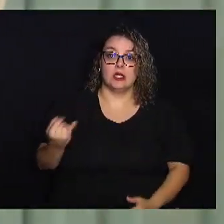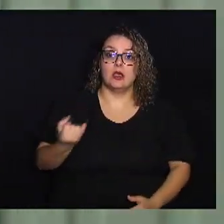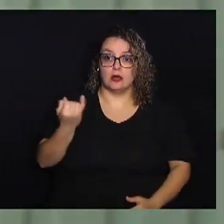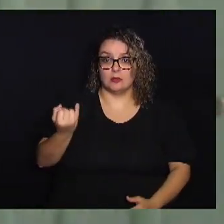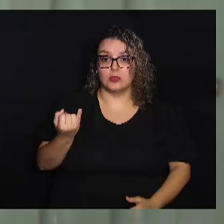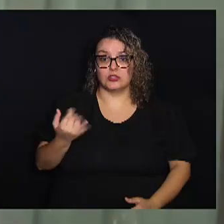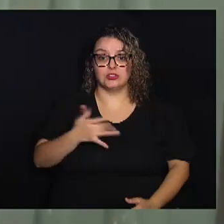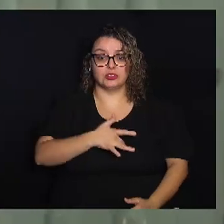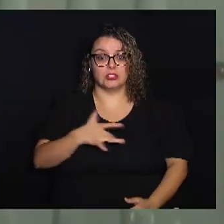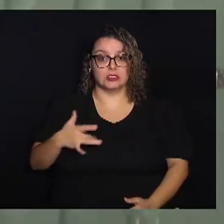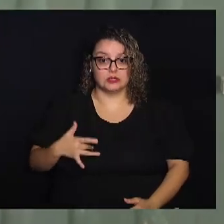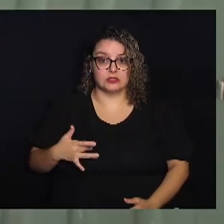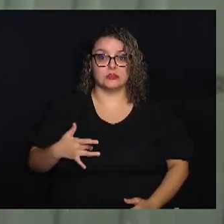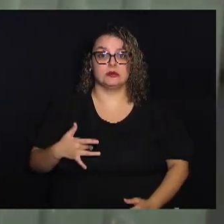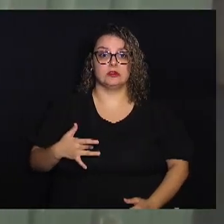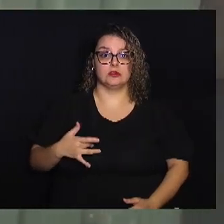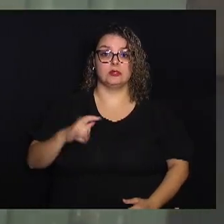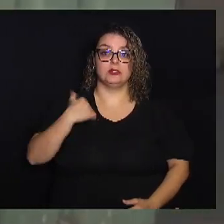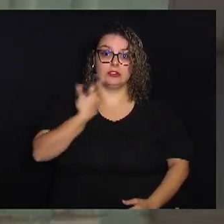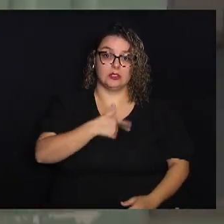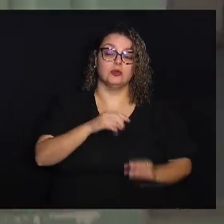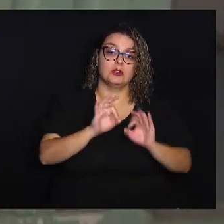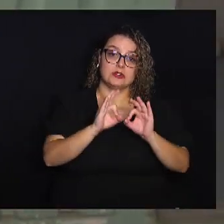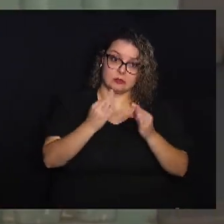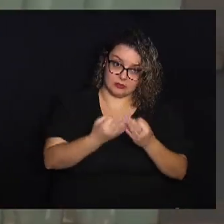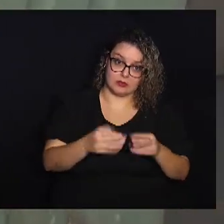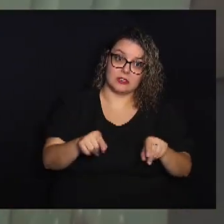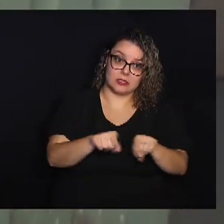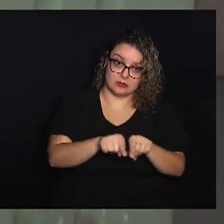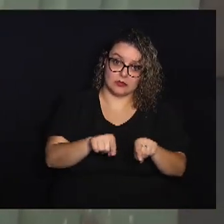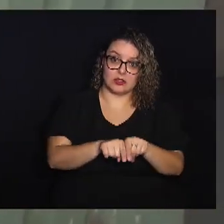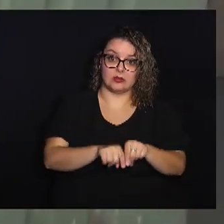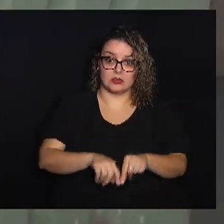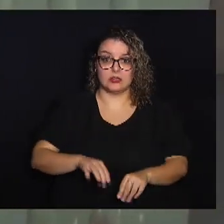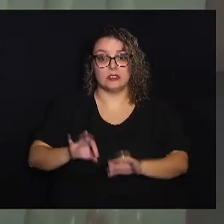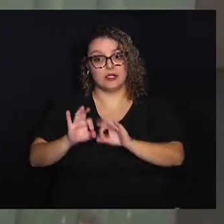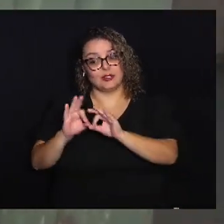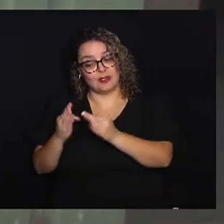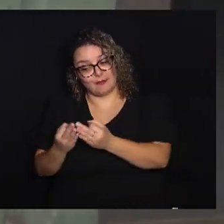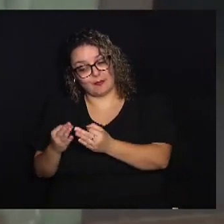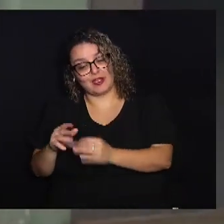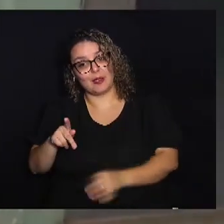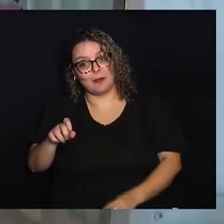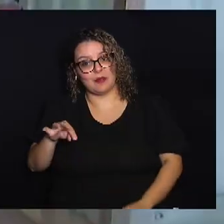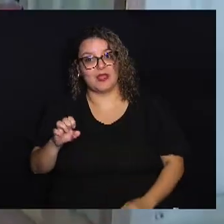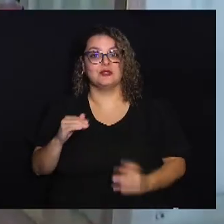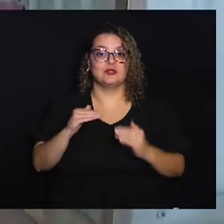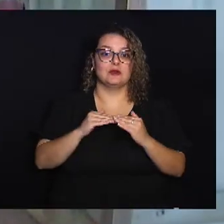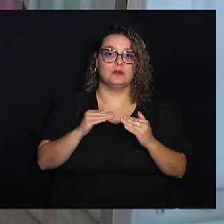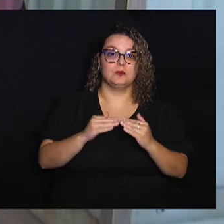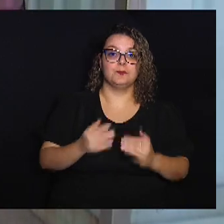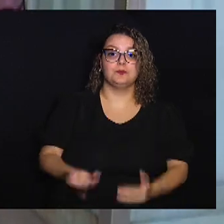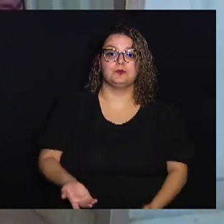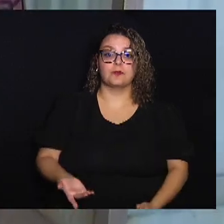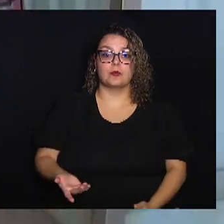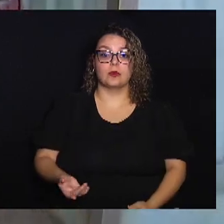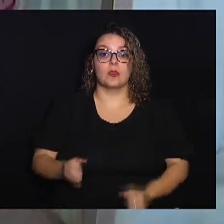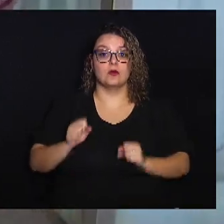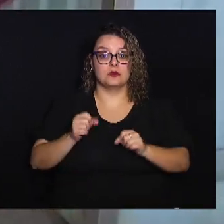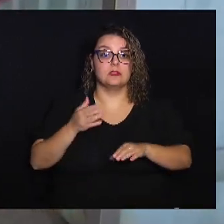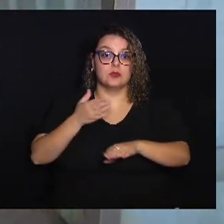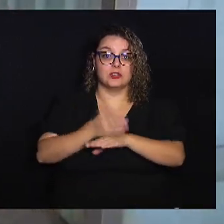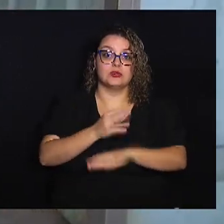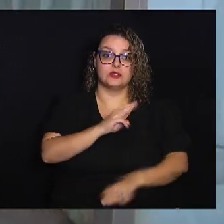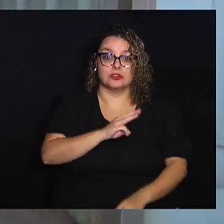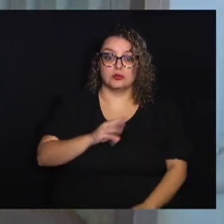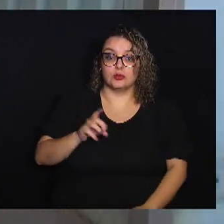a saúde tanto da nossa família, né? E também da família pet. Combinado assim? Olha, você pode acessar o site